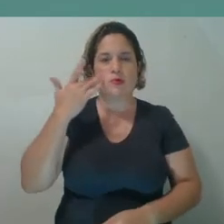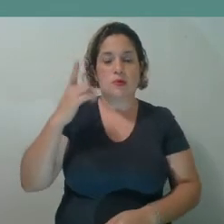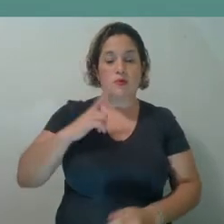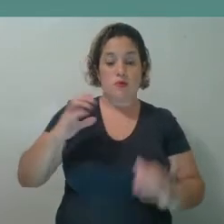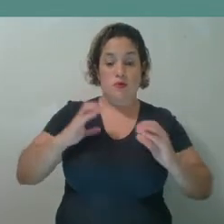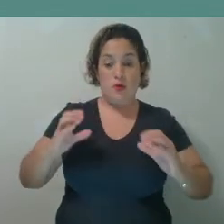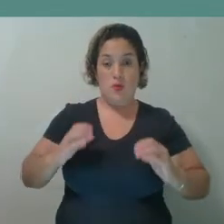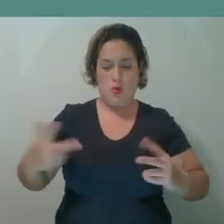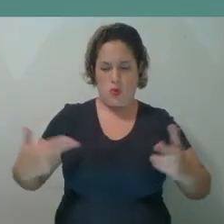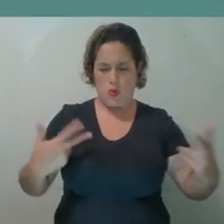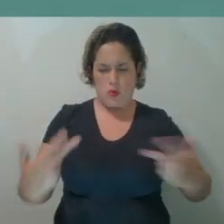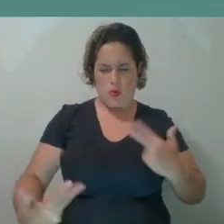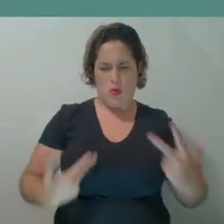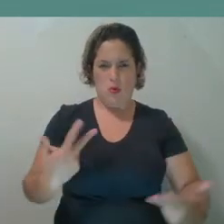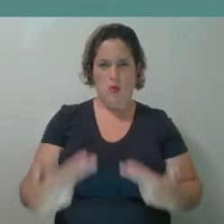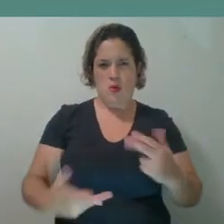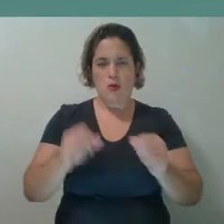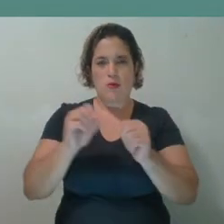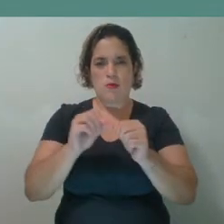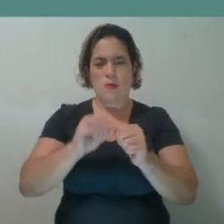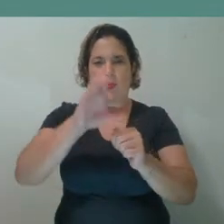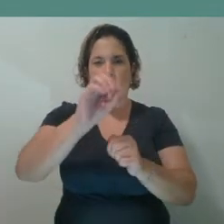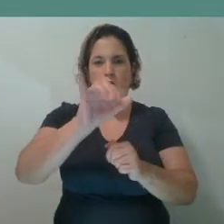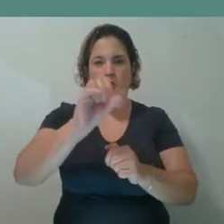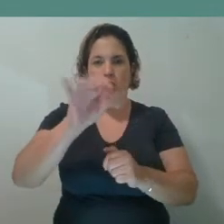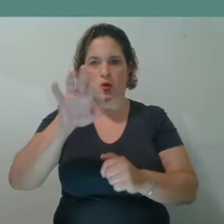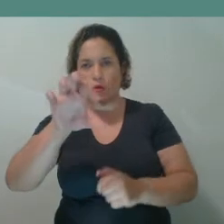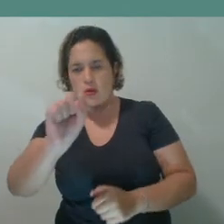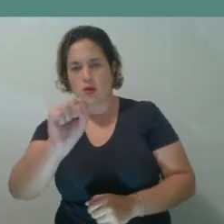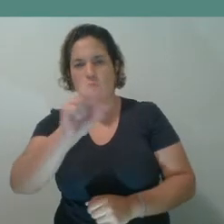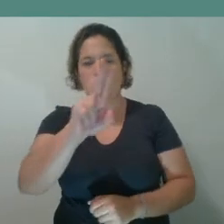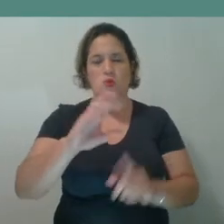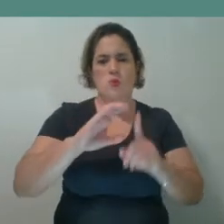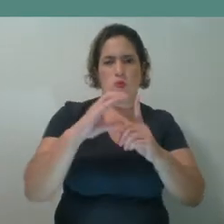of a Dismembered Domestic Cats, Coyotes or Cuts.